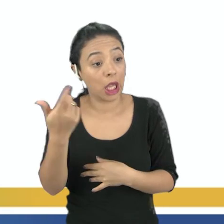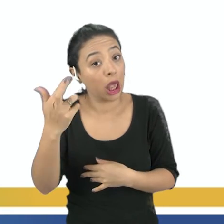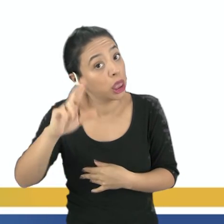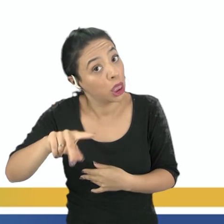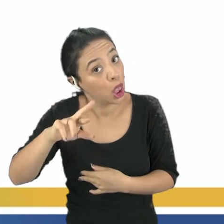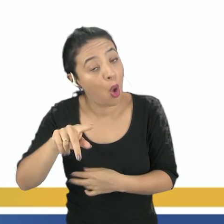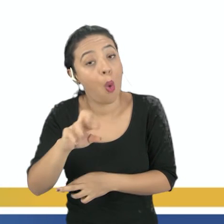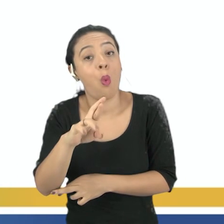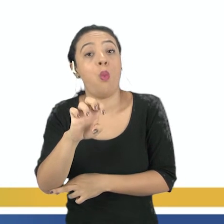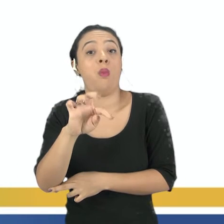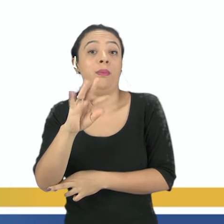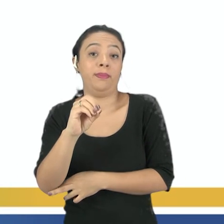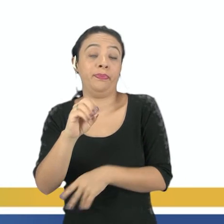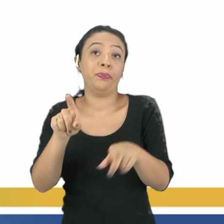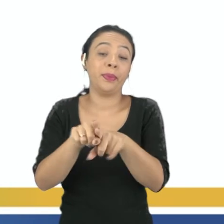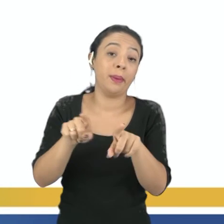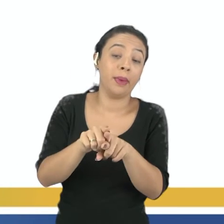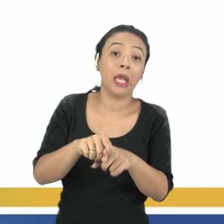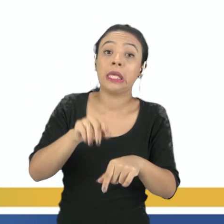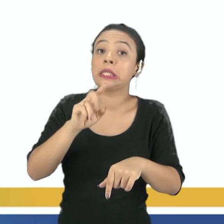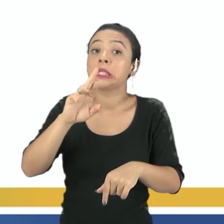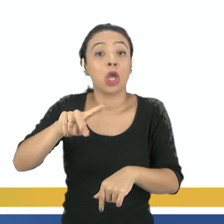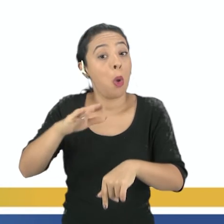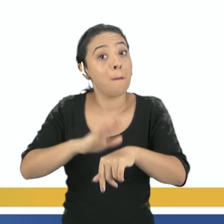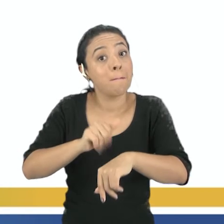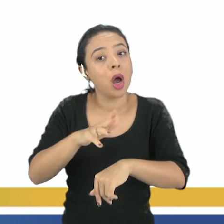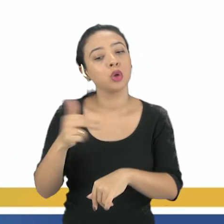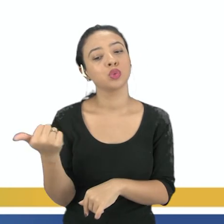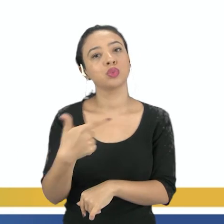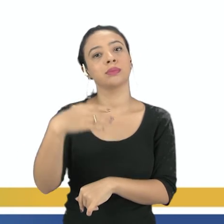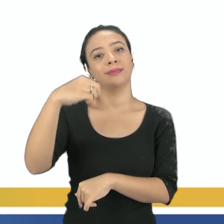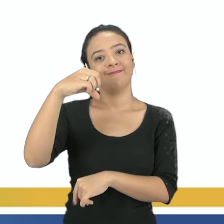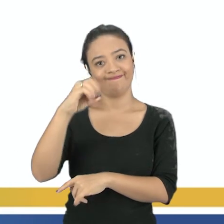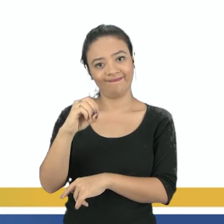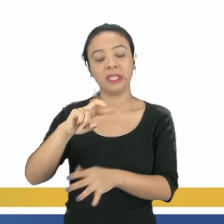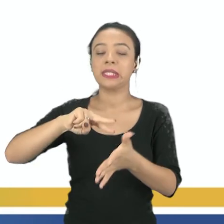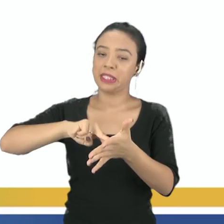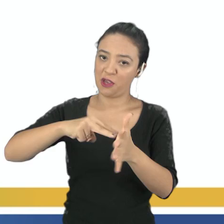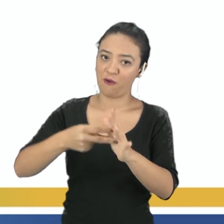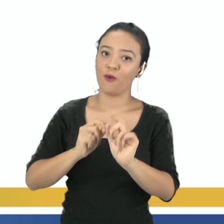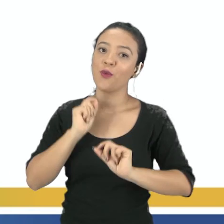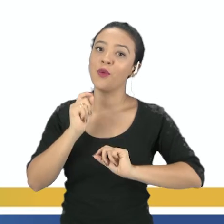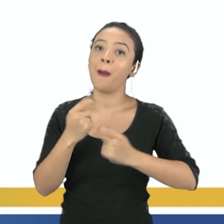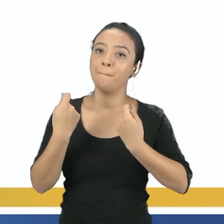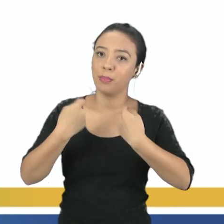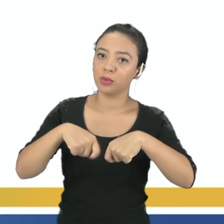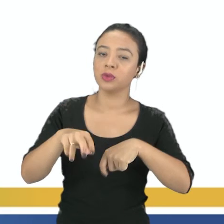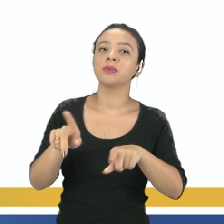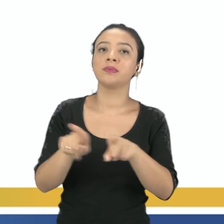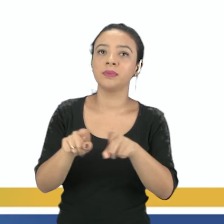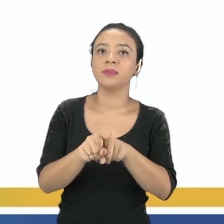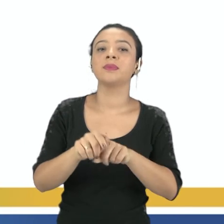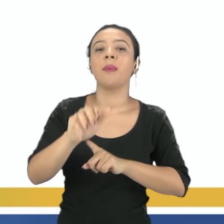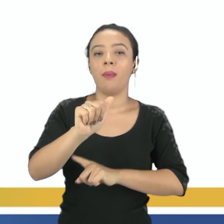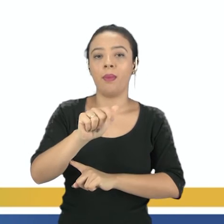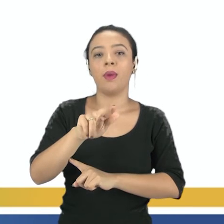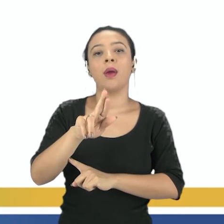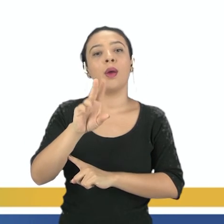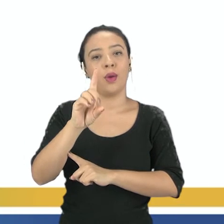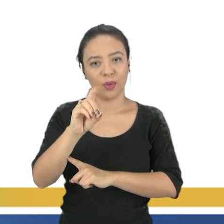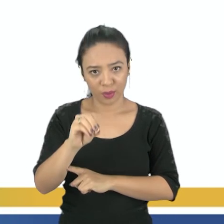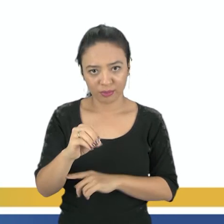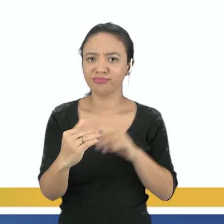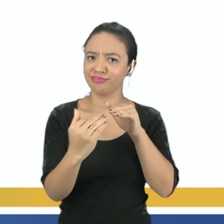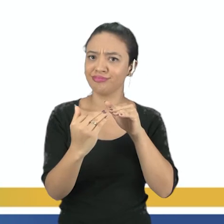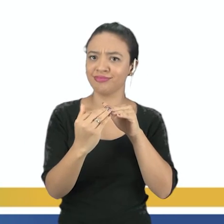reto se ele não é um ângulo maior que 90° então provavelmente ele vai ser chamado de ângulo agudo vocês